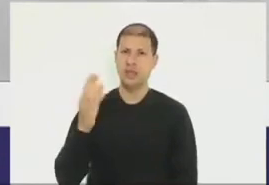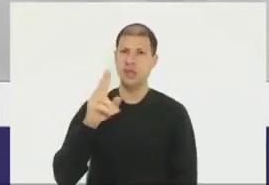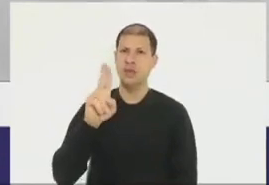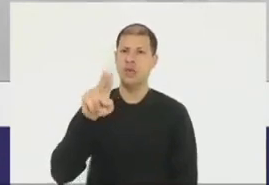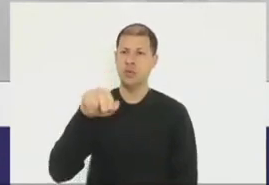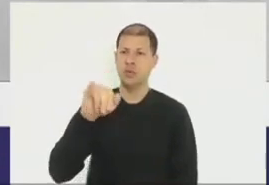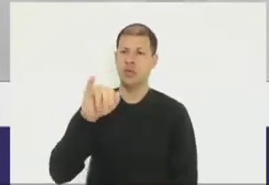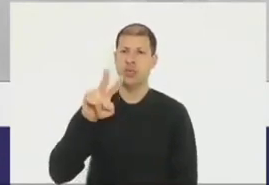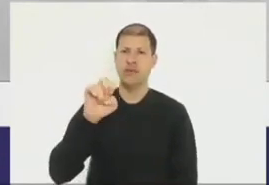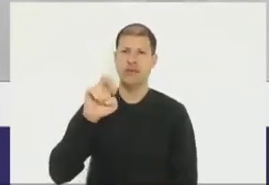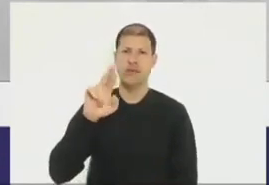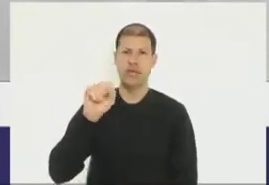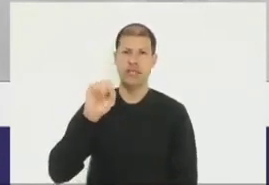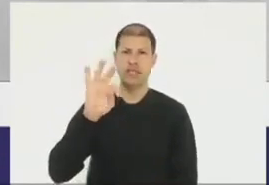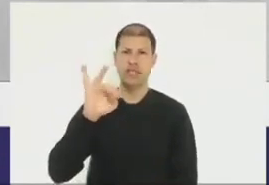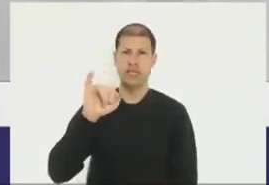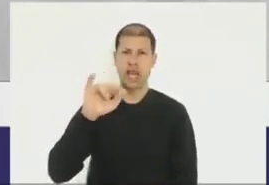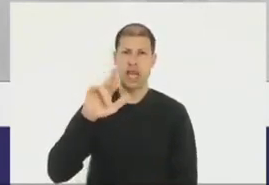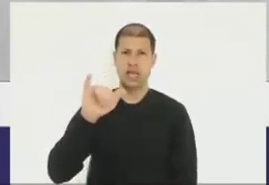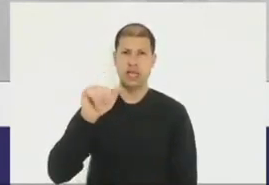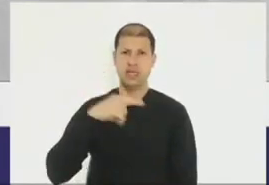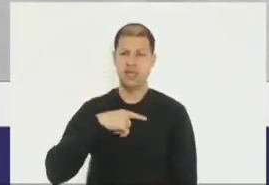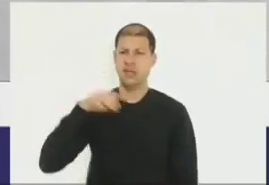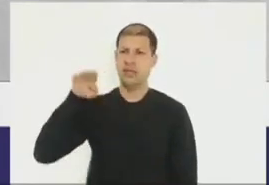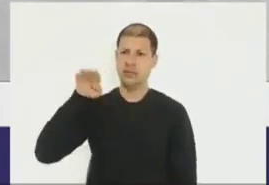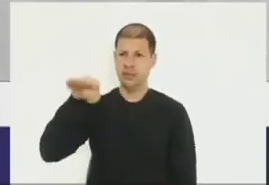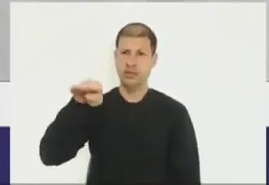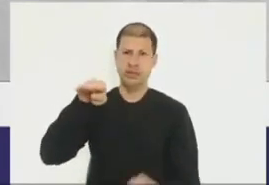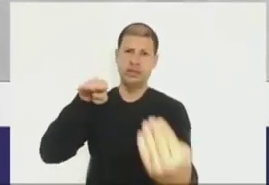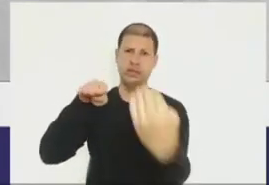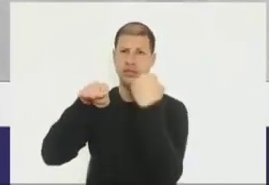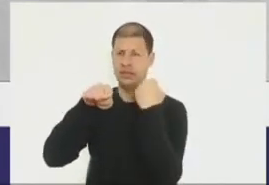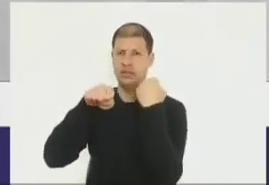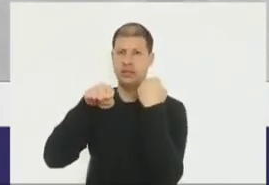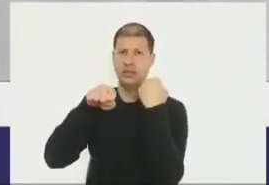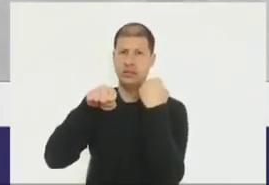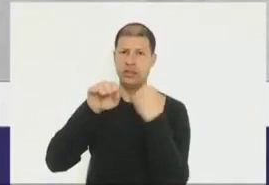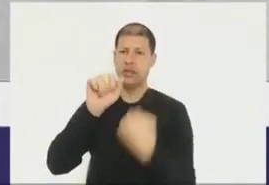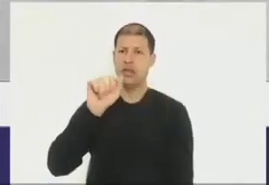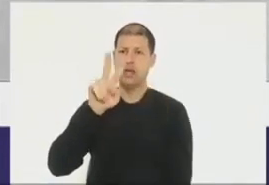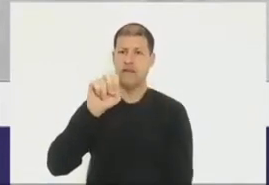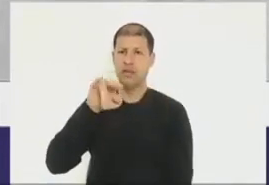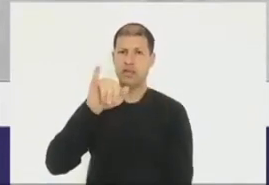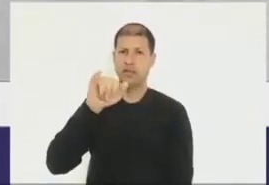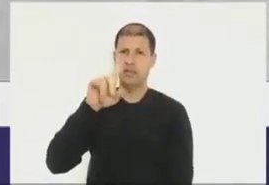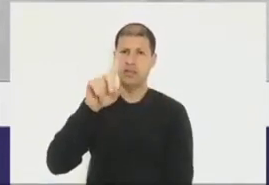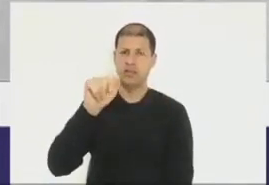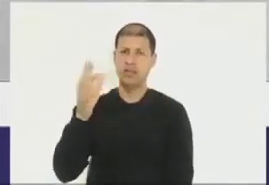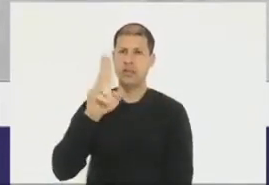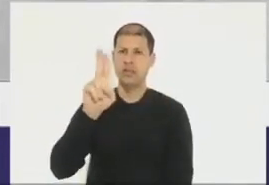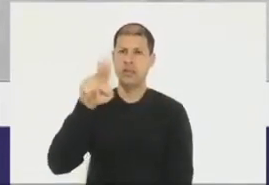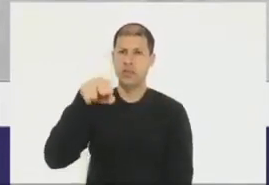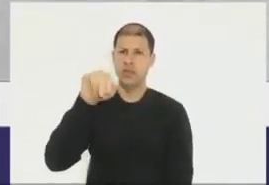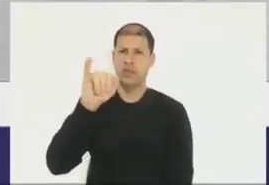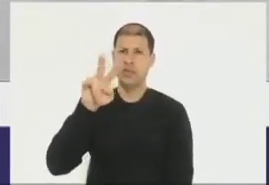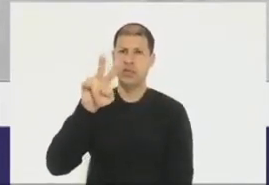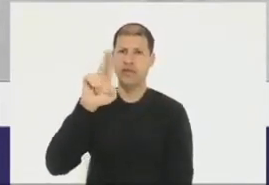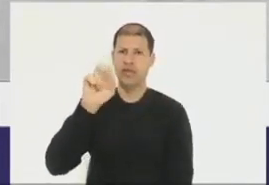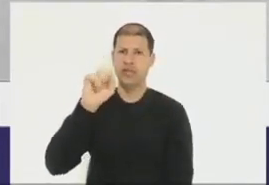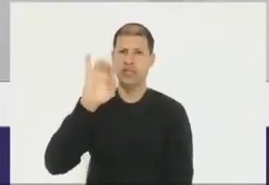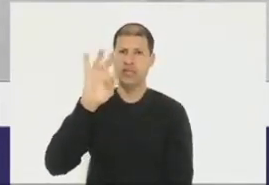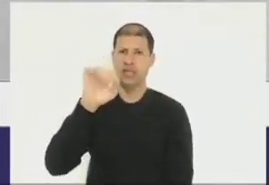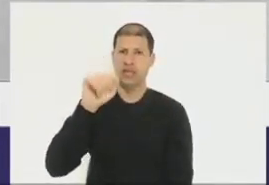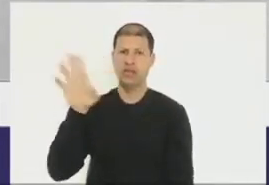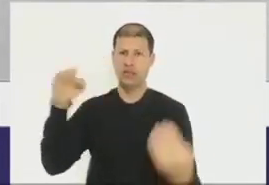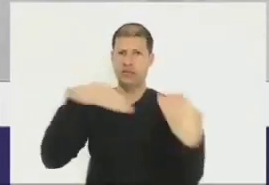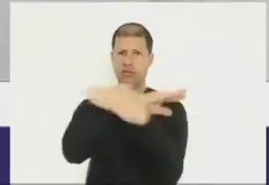Tem duas mãos, tem uma para cá e outra para lá. Avenida Universitária. Mas o que, que acontecia? Carro vinha para cá, vinha para